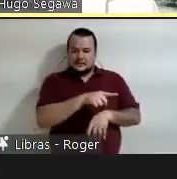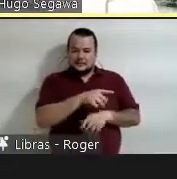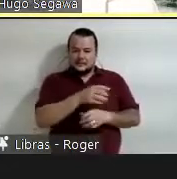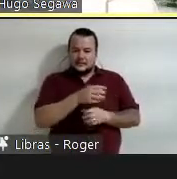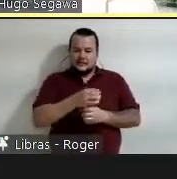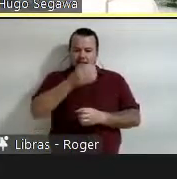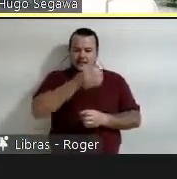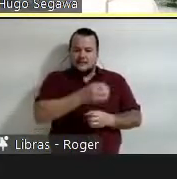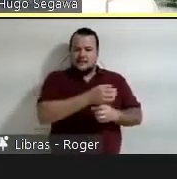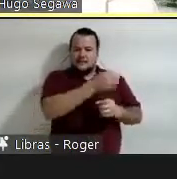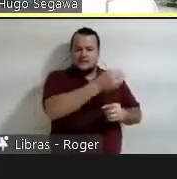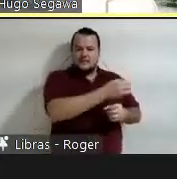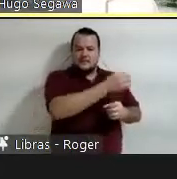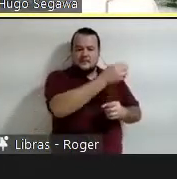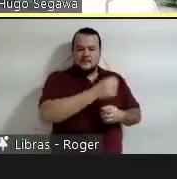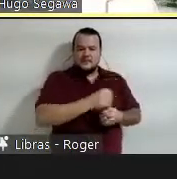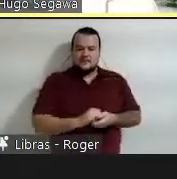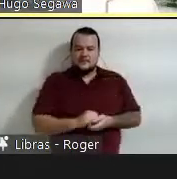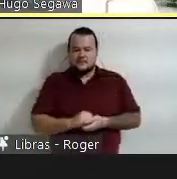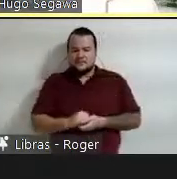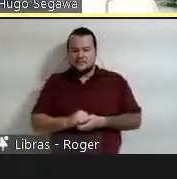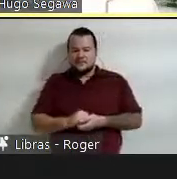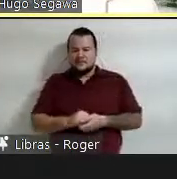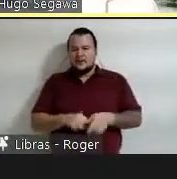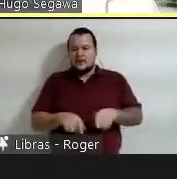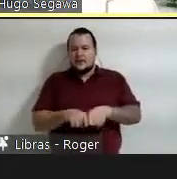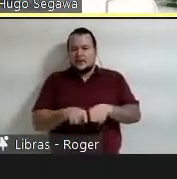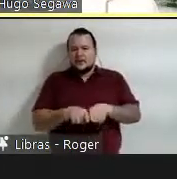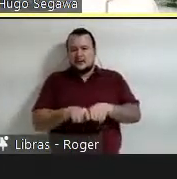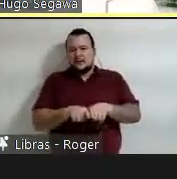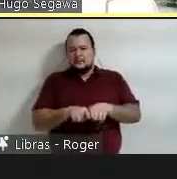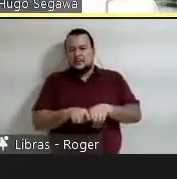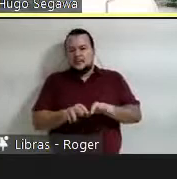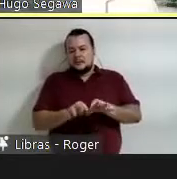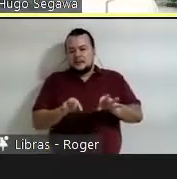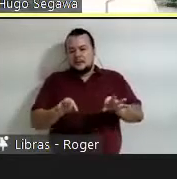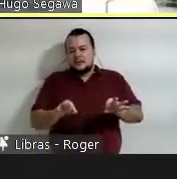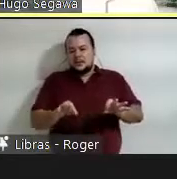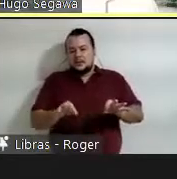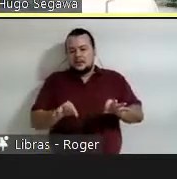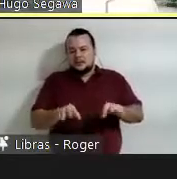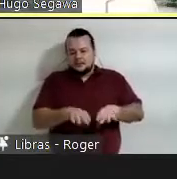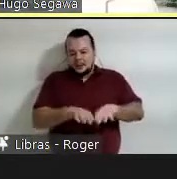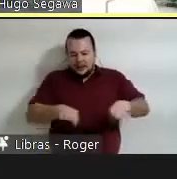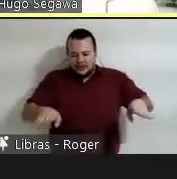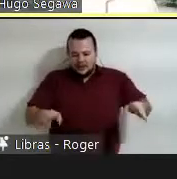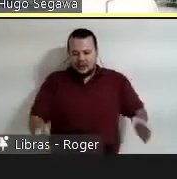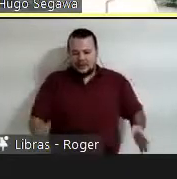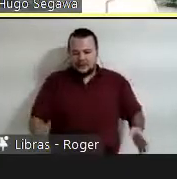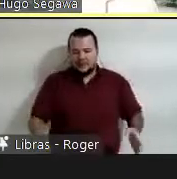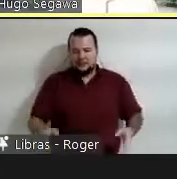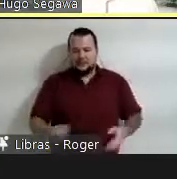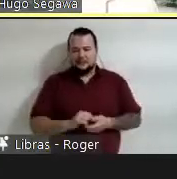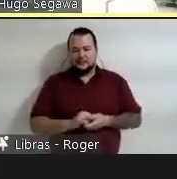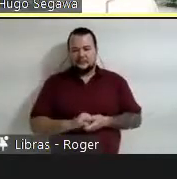Centro Simão Bolívar, a escala do pilotinho.